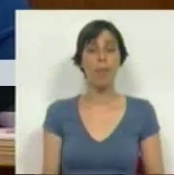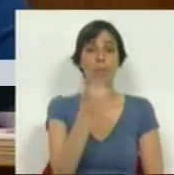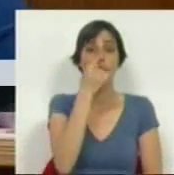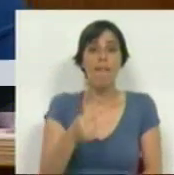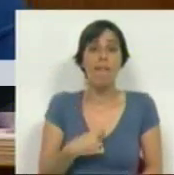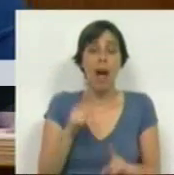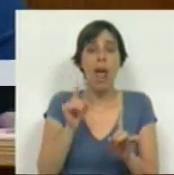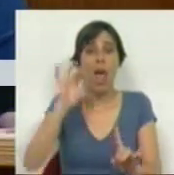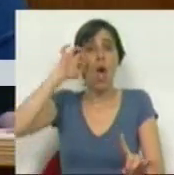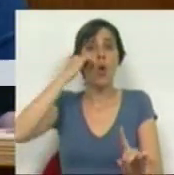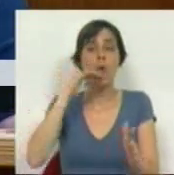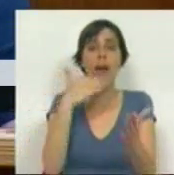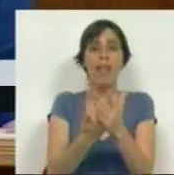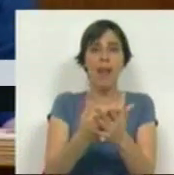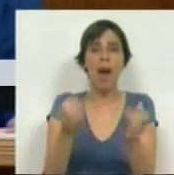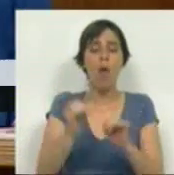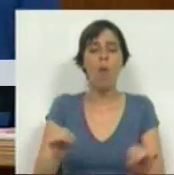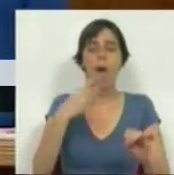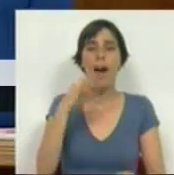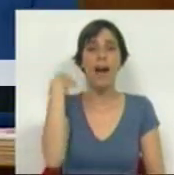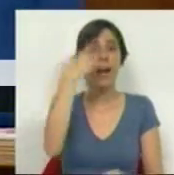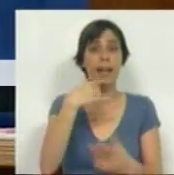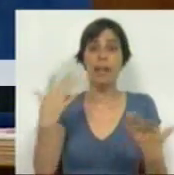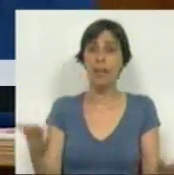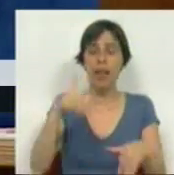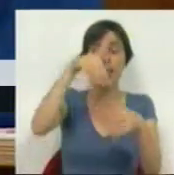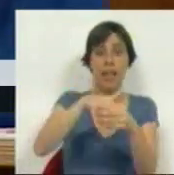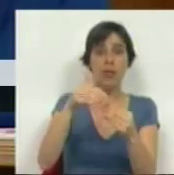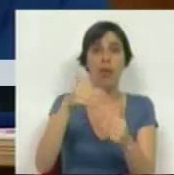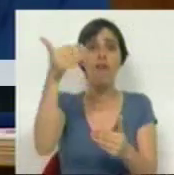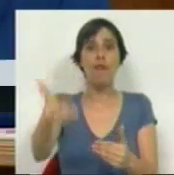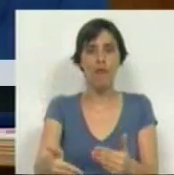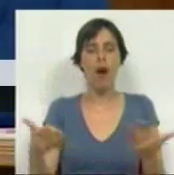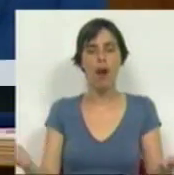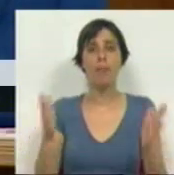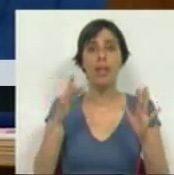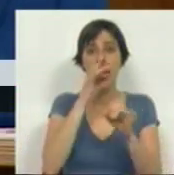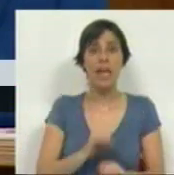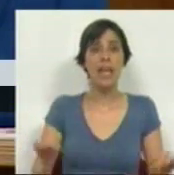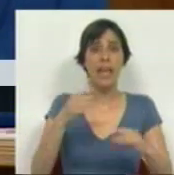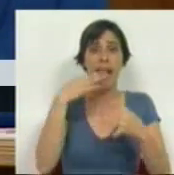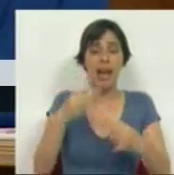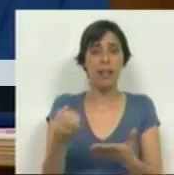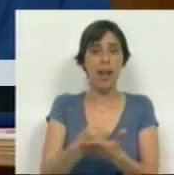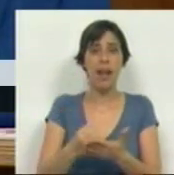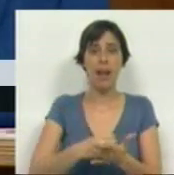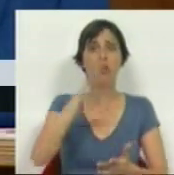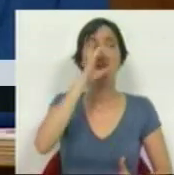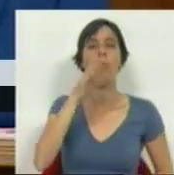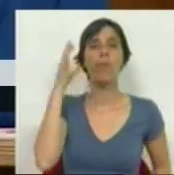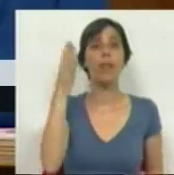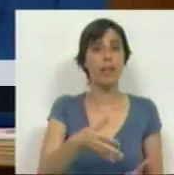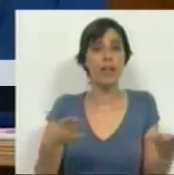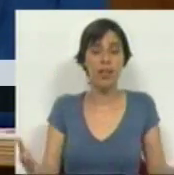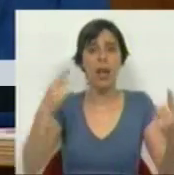O falhanço tem como consequência a falta de credibilidade, interna e externa. Já ninguém acredita em nada do que o Governo